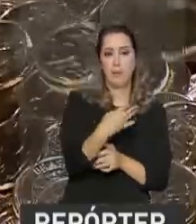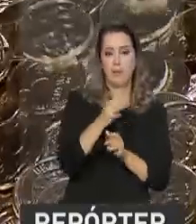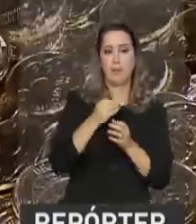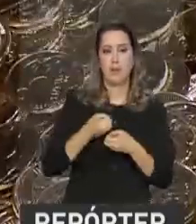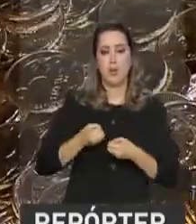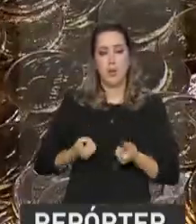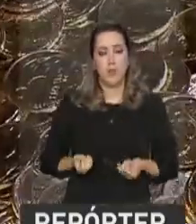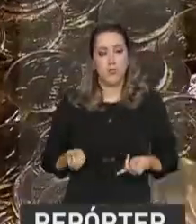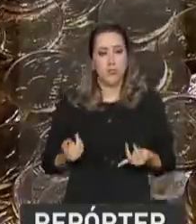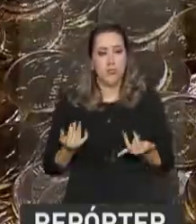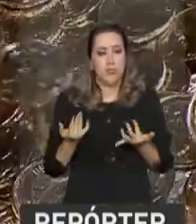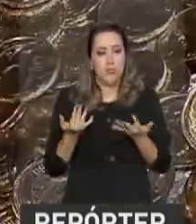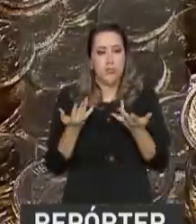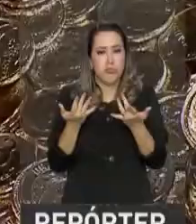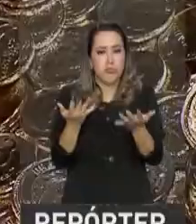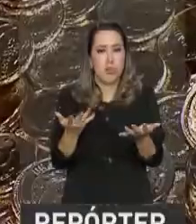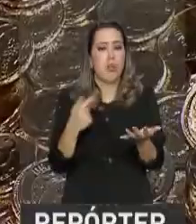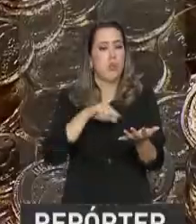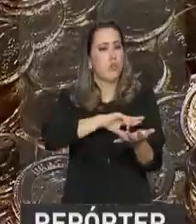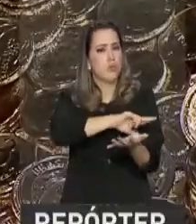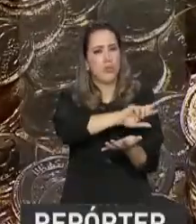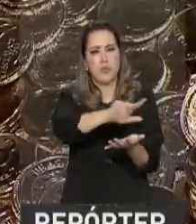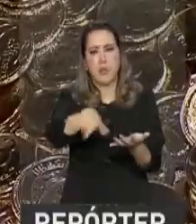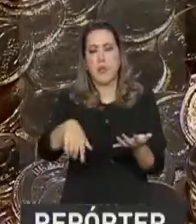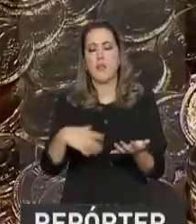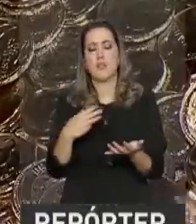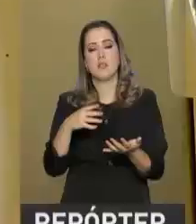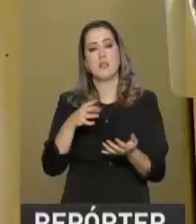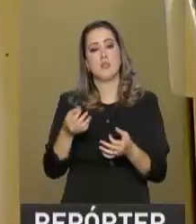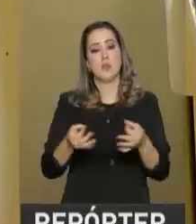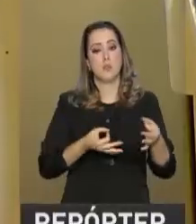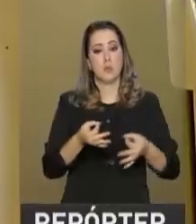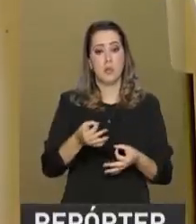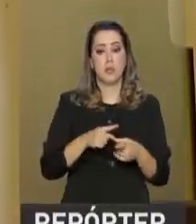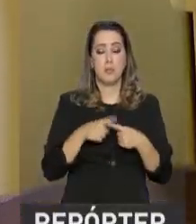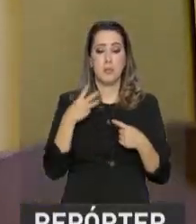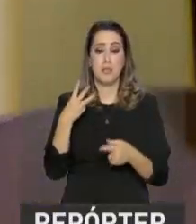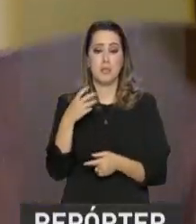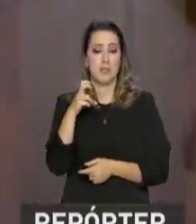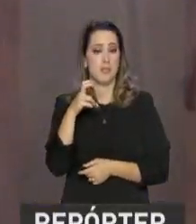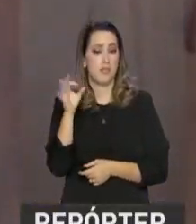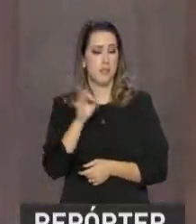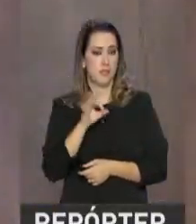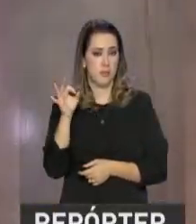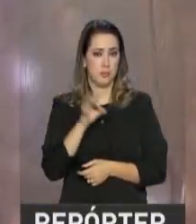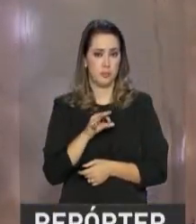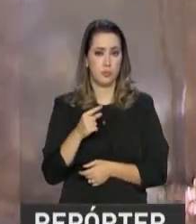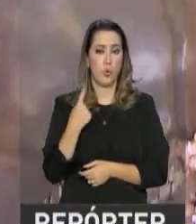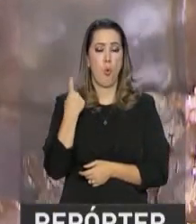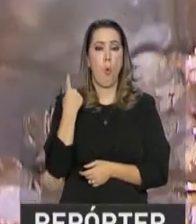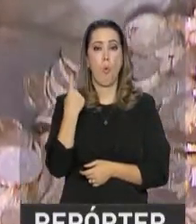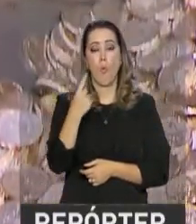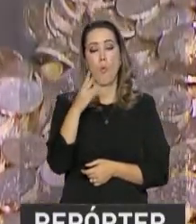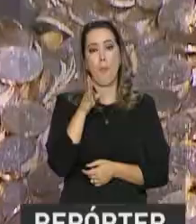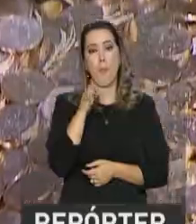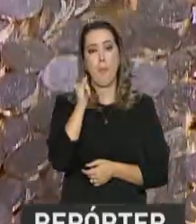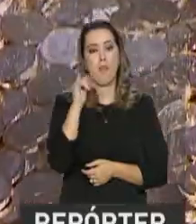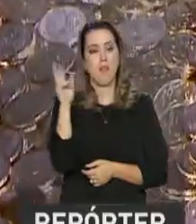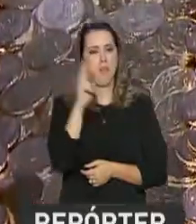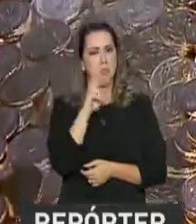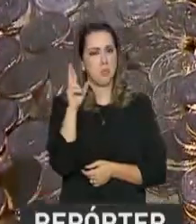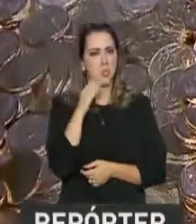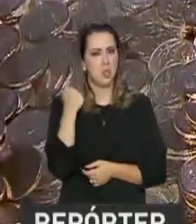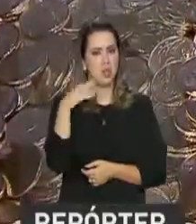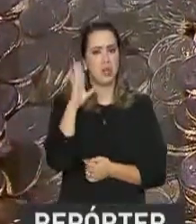emitidas quase 25 bilhões de moedas. Mas cerca de 35% delas, ou 1 bilhão e 400 mil reais,